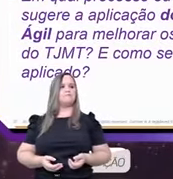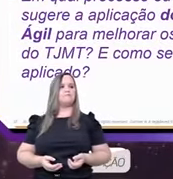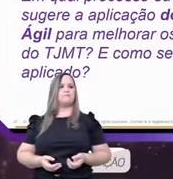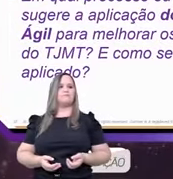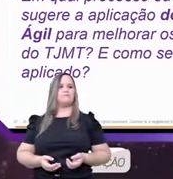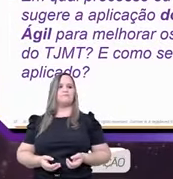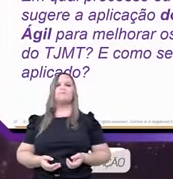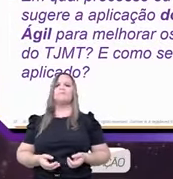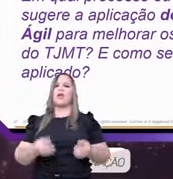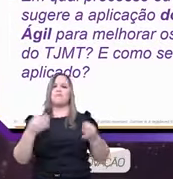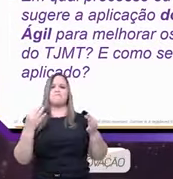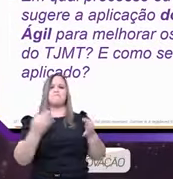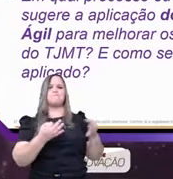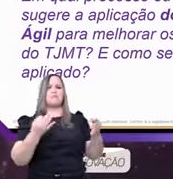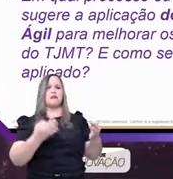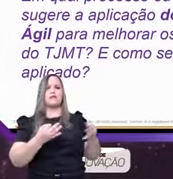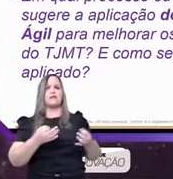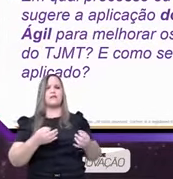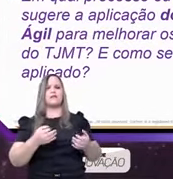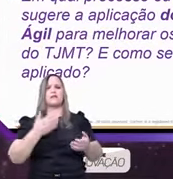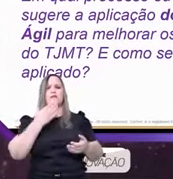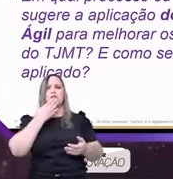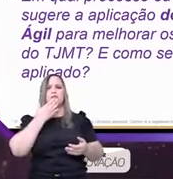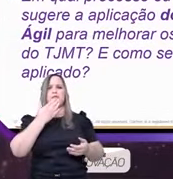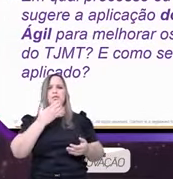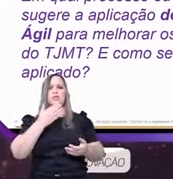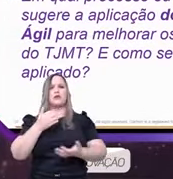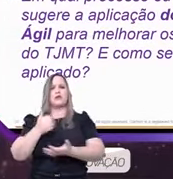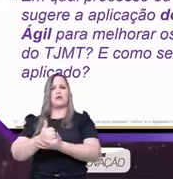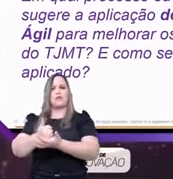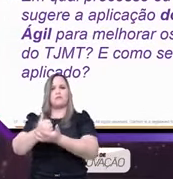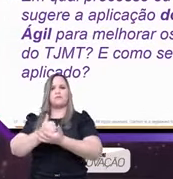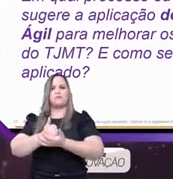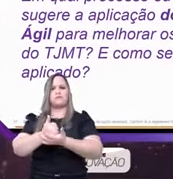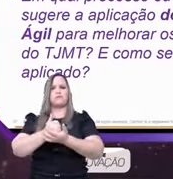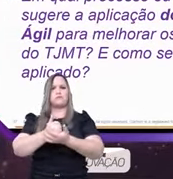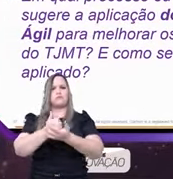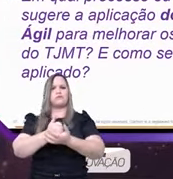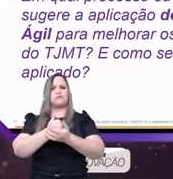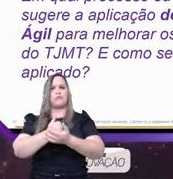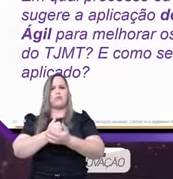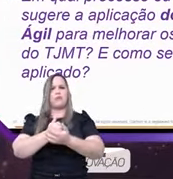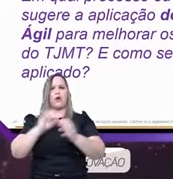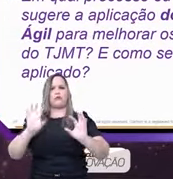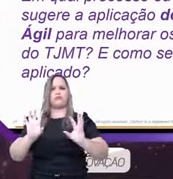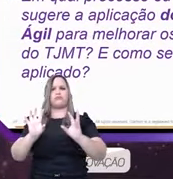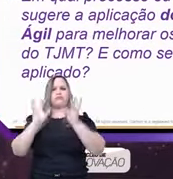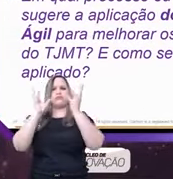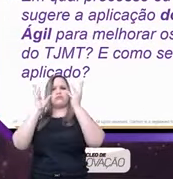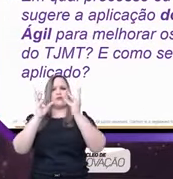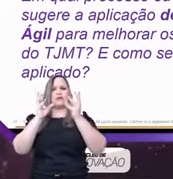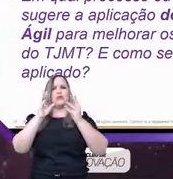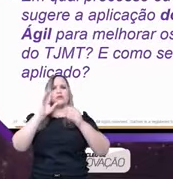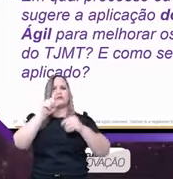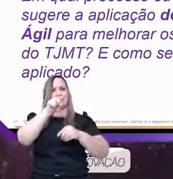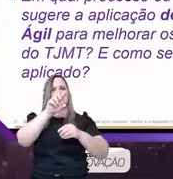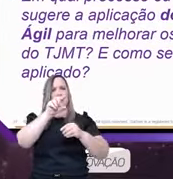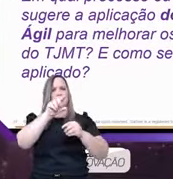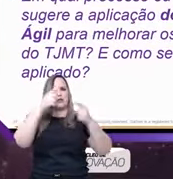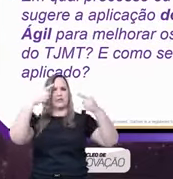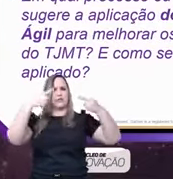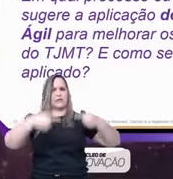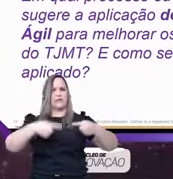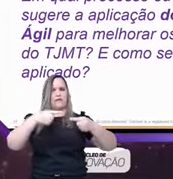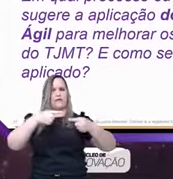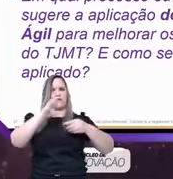Perfeito. Eu vou pedir para o apoio da jornada, inserir esse desafio, por favor,